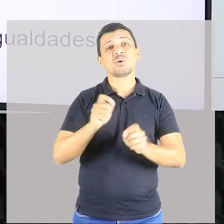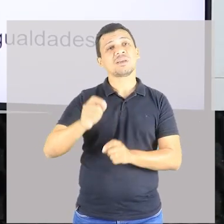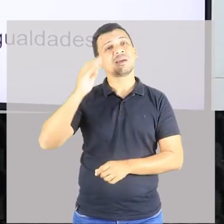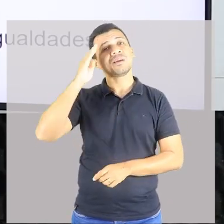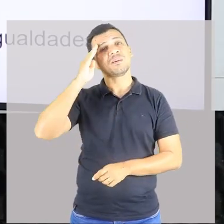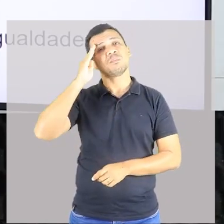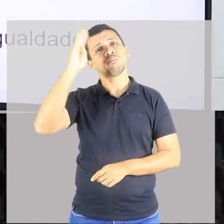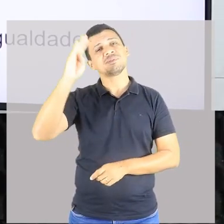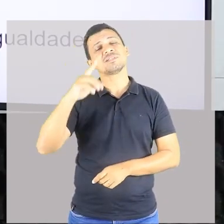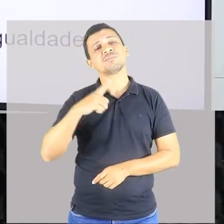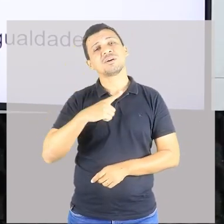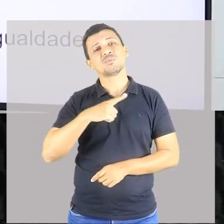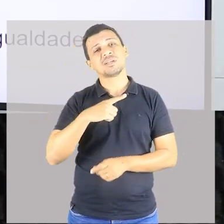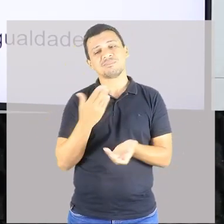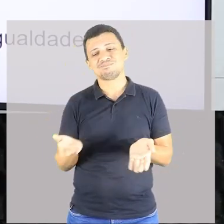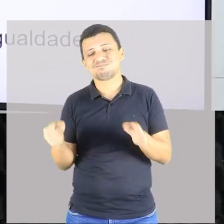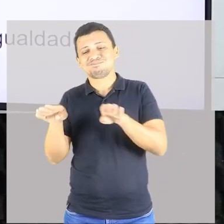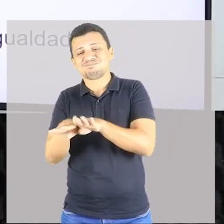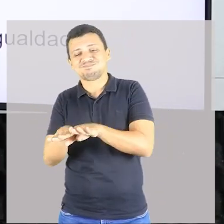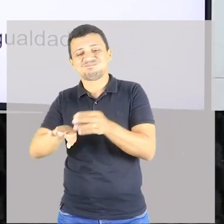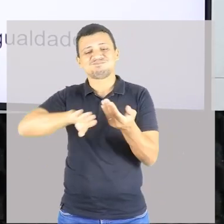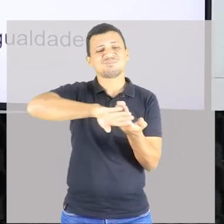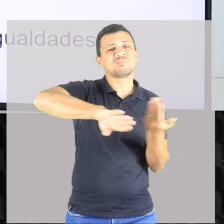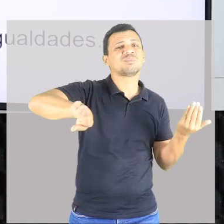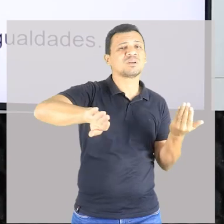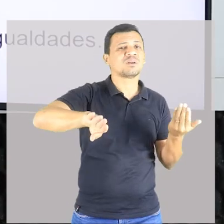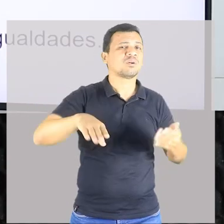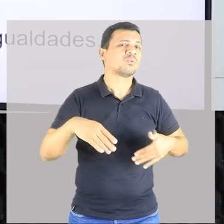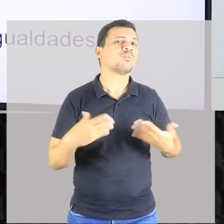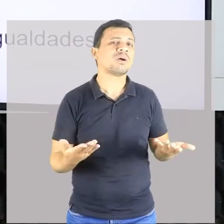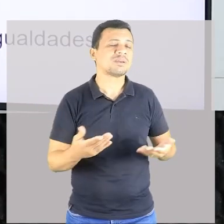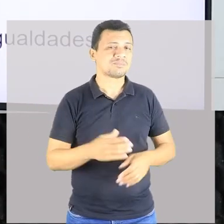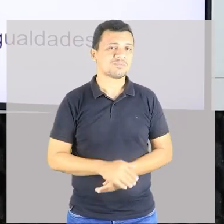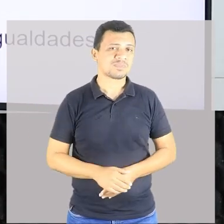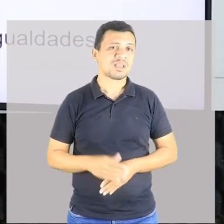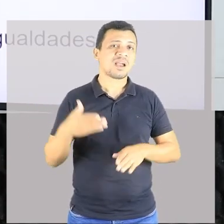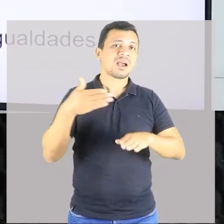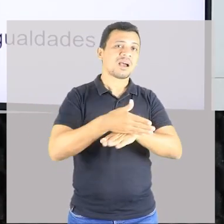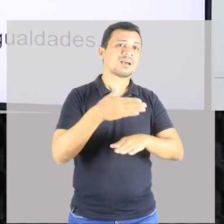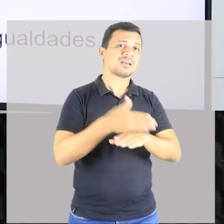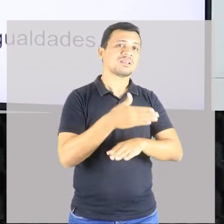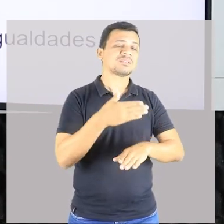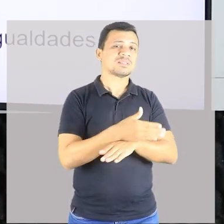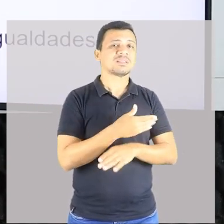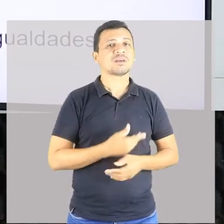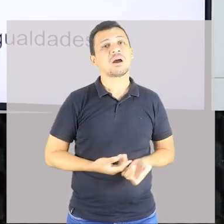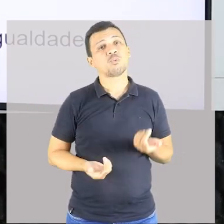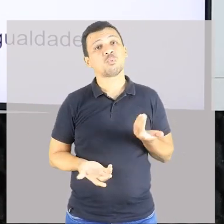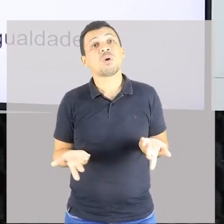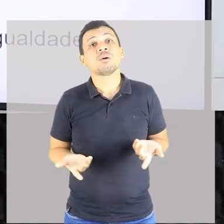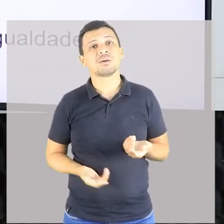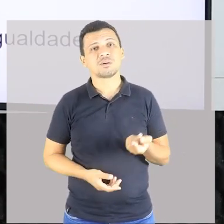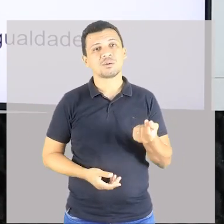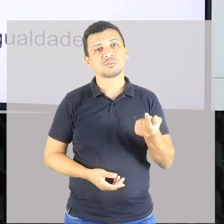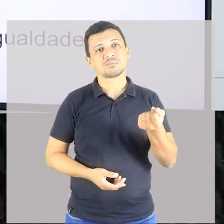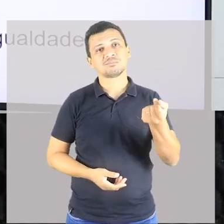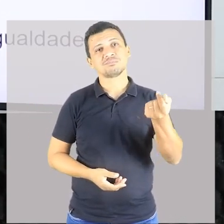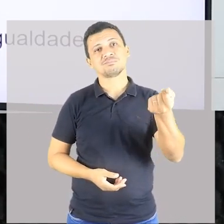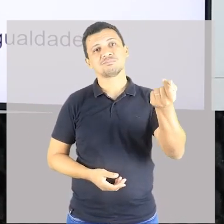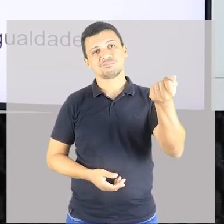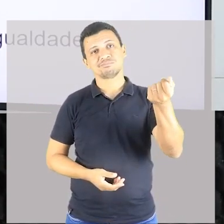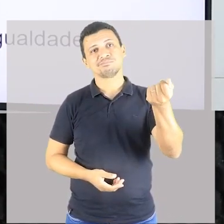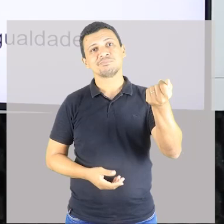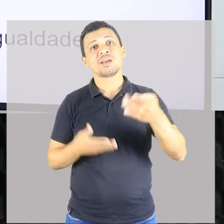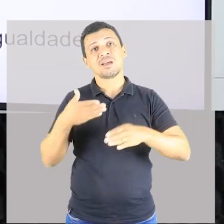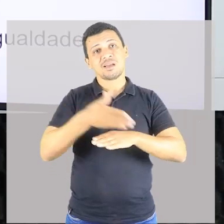este processo de inclusão e exclusão à globalização, que é o acesso ao capital, é o acesso ao lucro, ou seja, o acesso ao